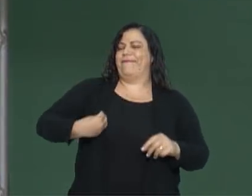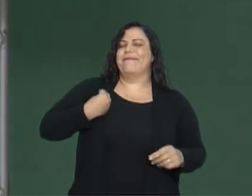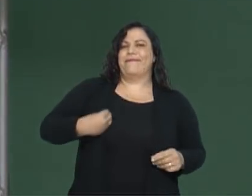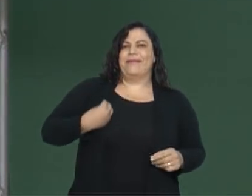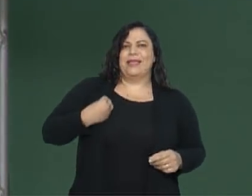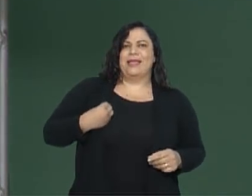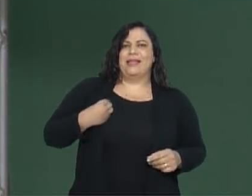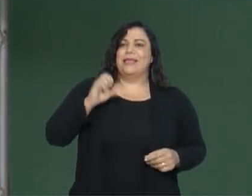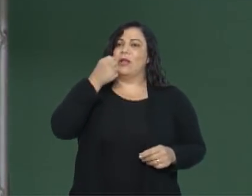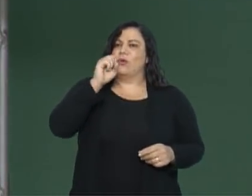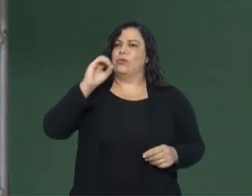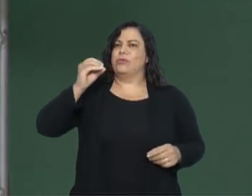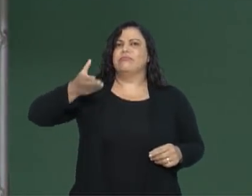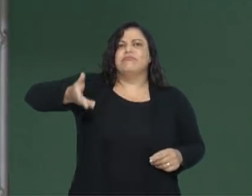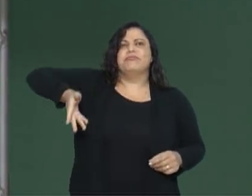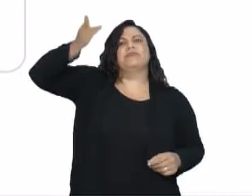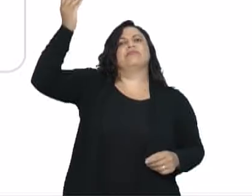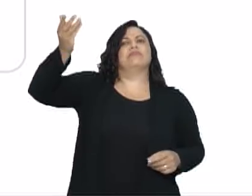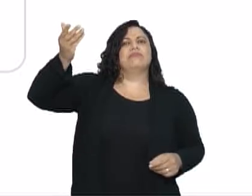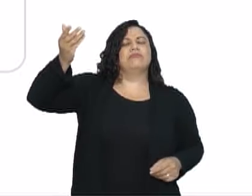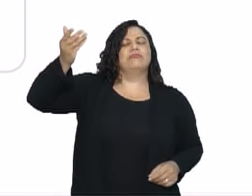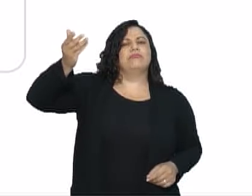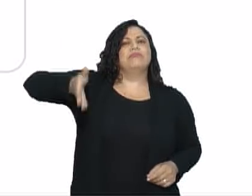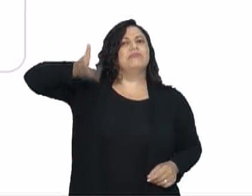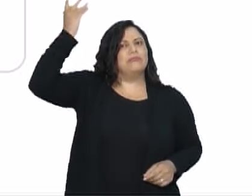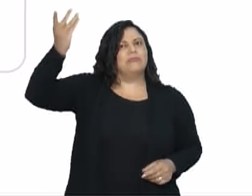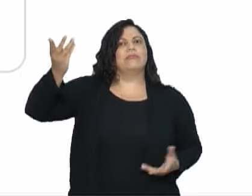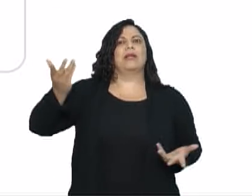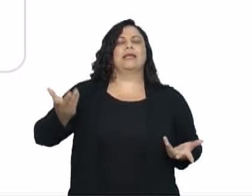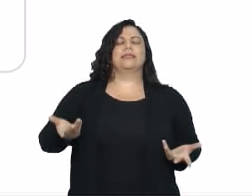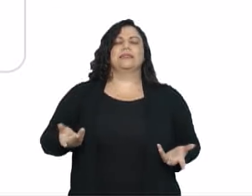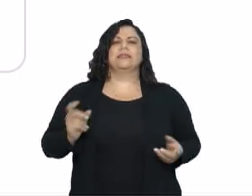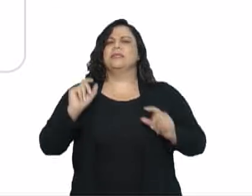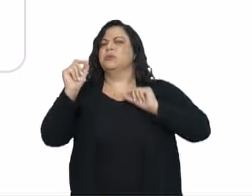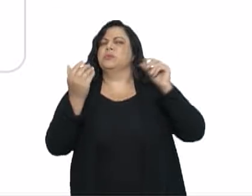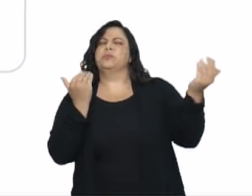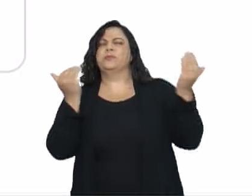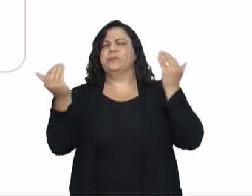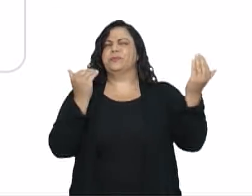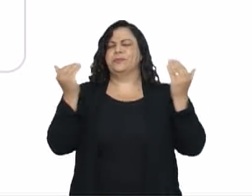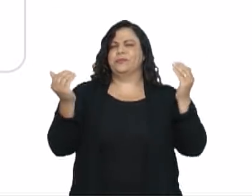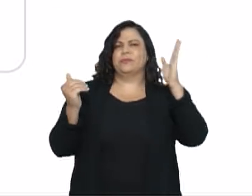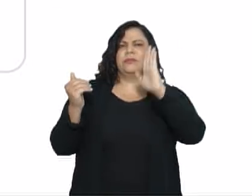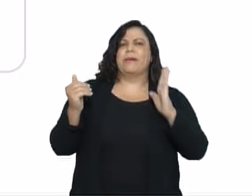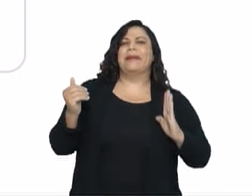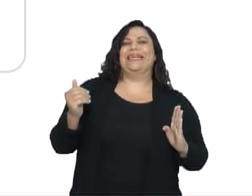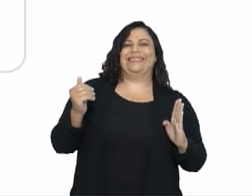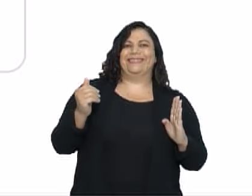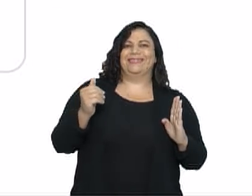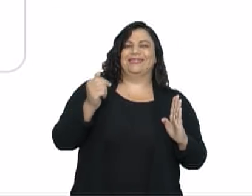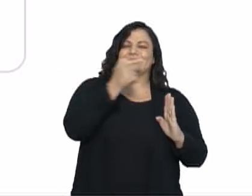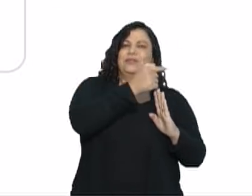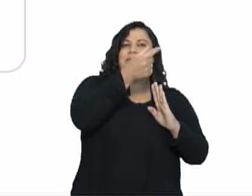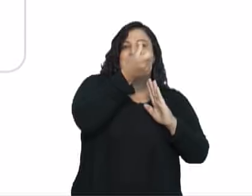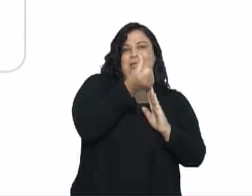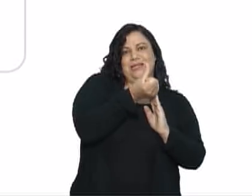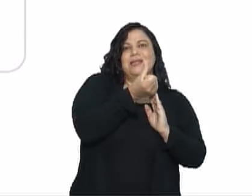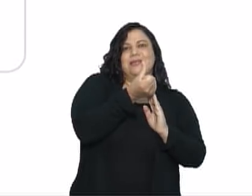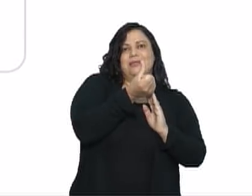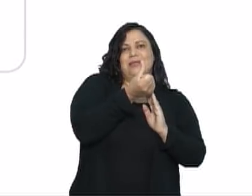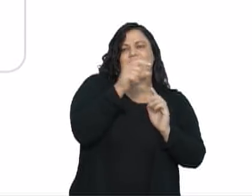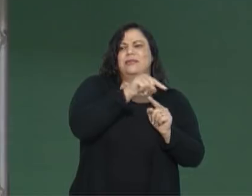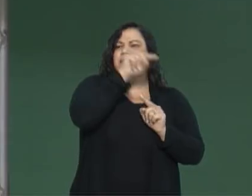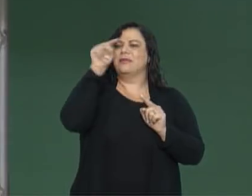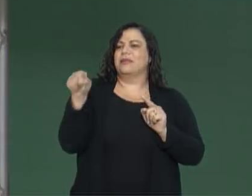e tantos anos de esperança de vida. Qual a comparação com o Brasil? 76. Só 4 anos de